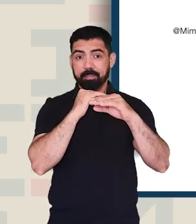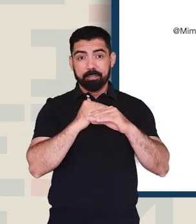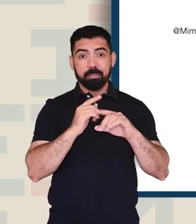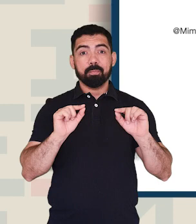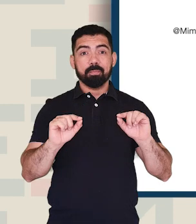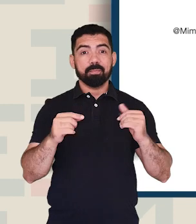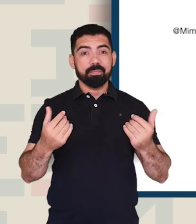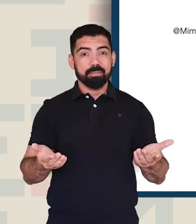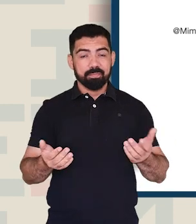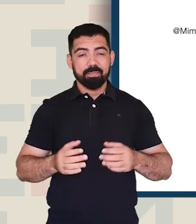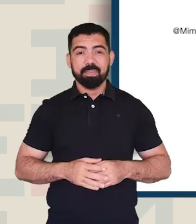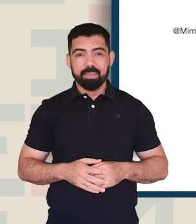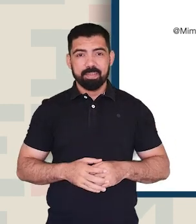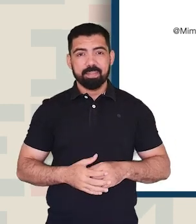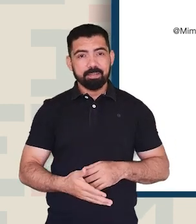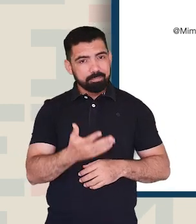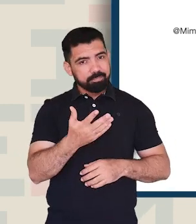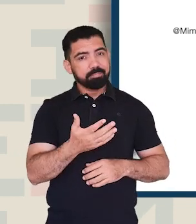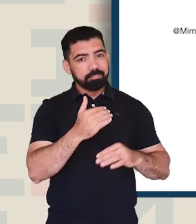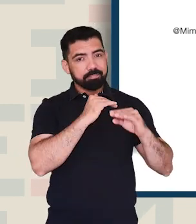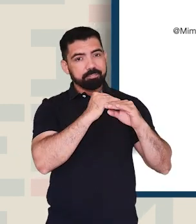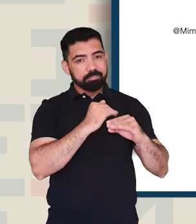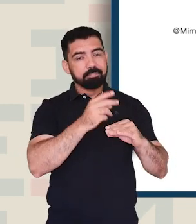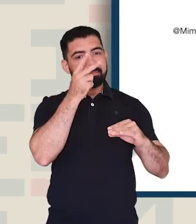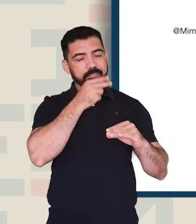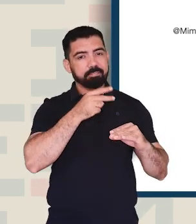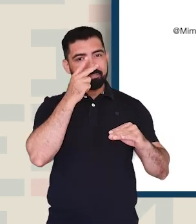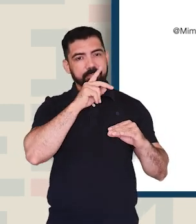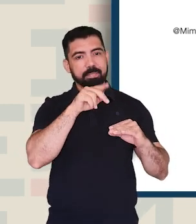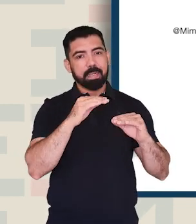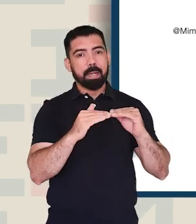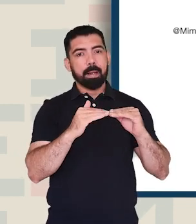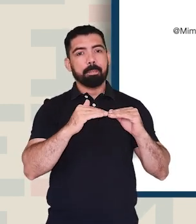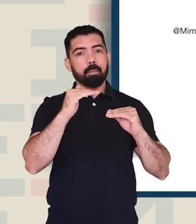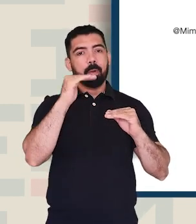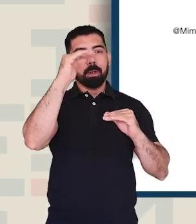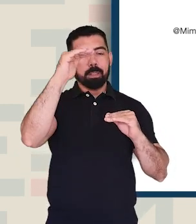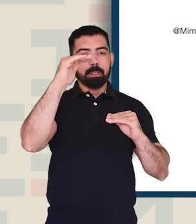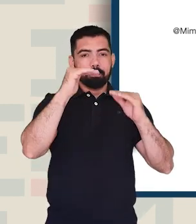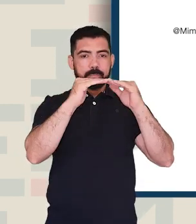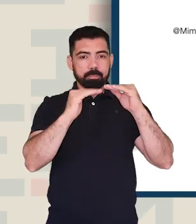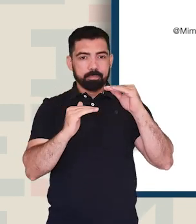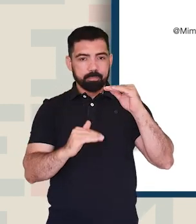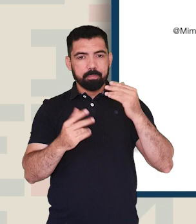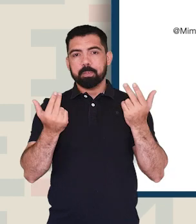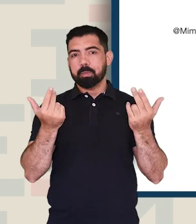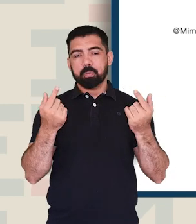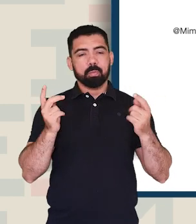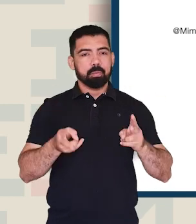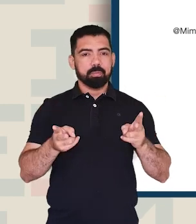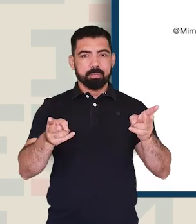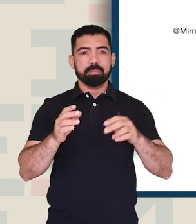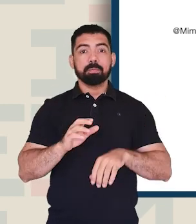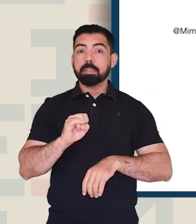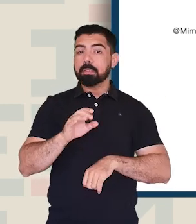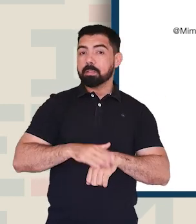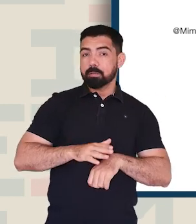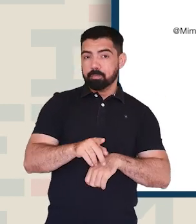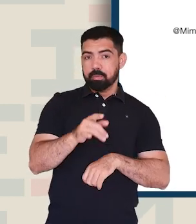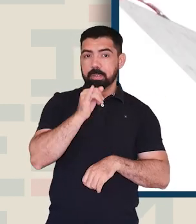padrão, ele segue, né? É uma progressão que sempre vai ser igual. Então, se